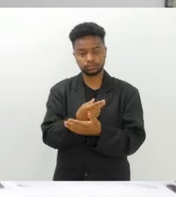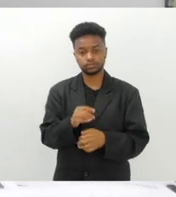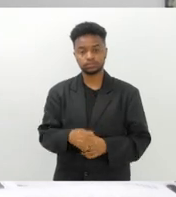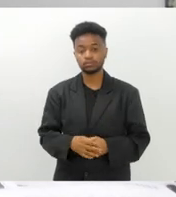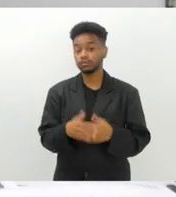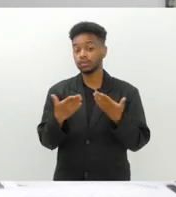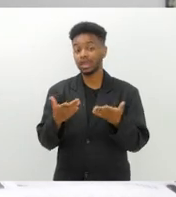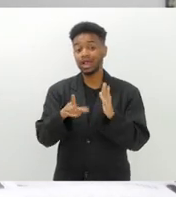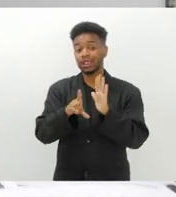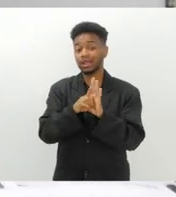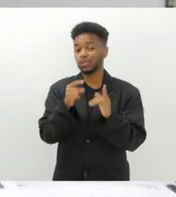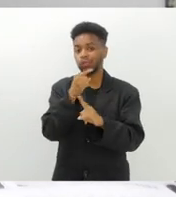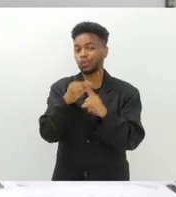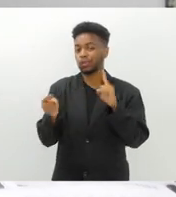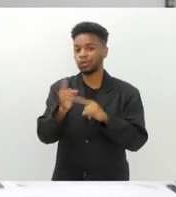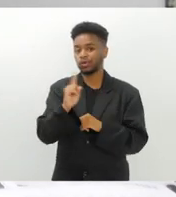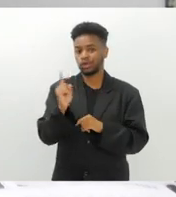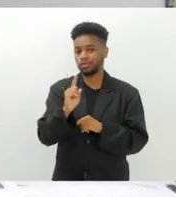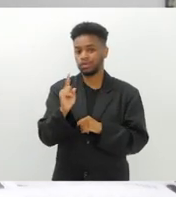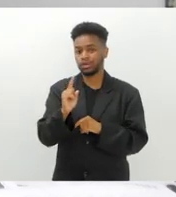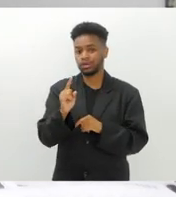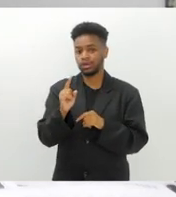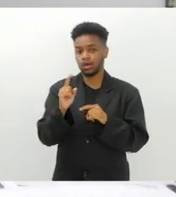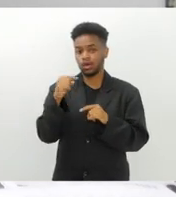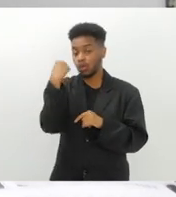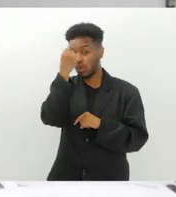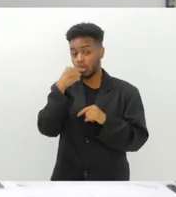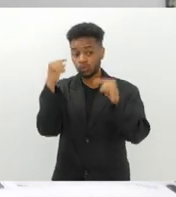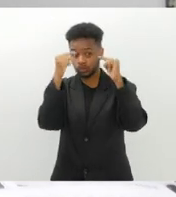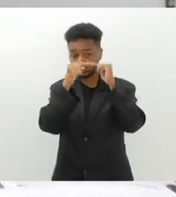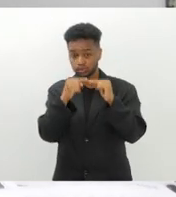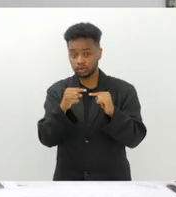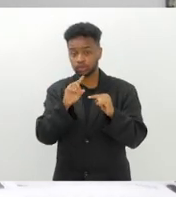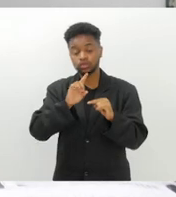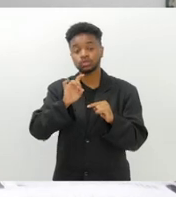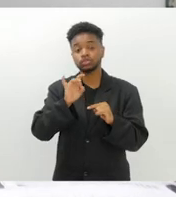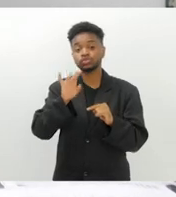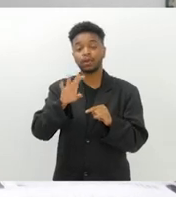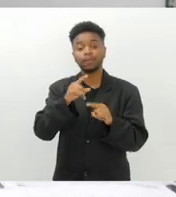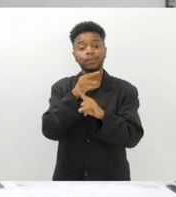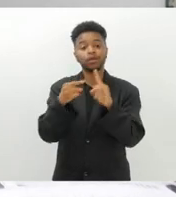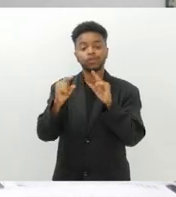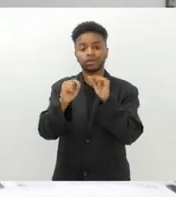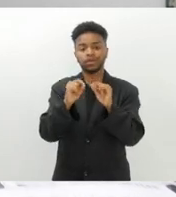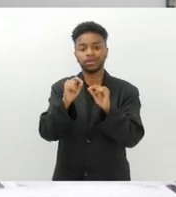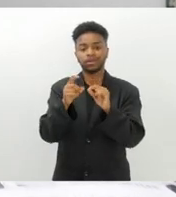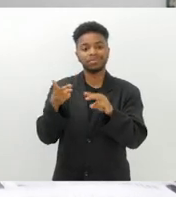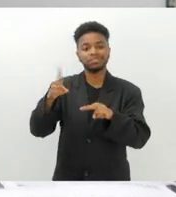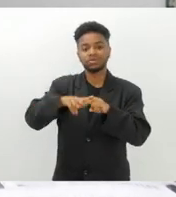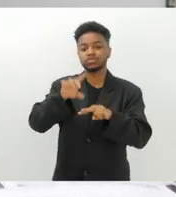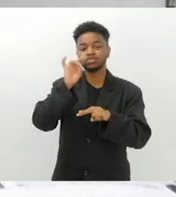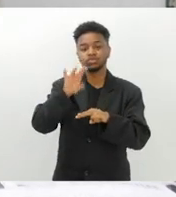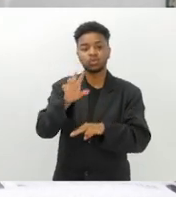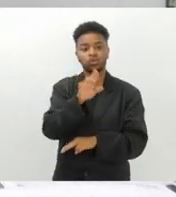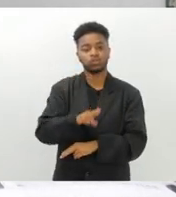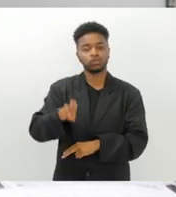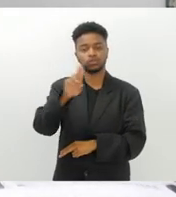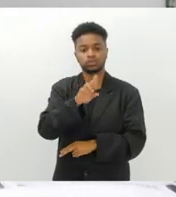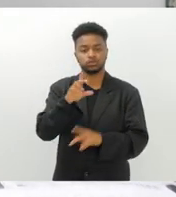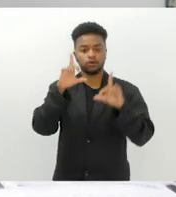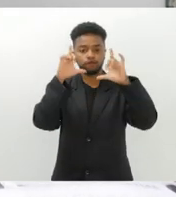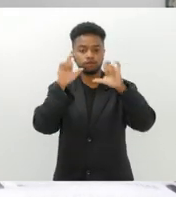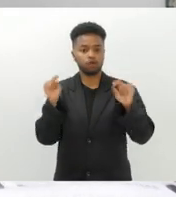não veda que tenha o reconhecimento, veda a prisão exclusivamente por reconhecimento. Tem que ser acompanhada de